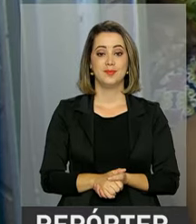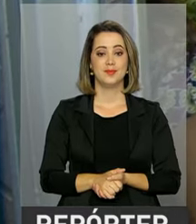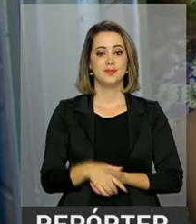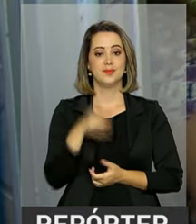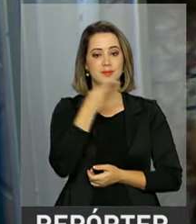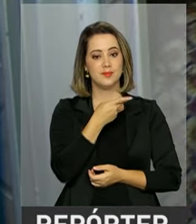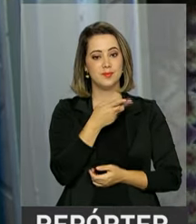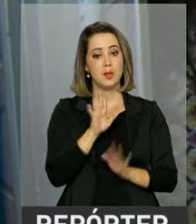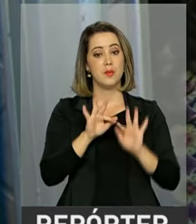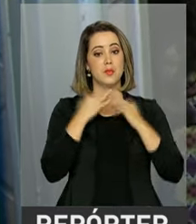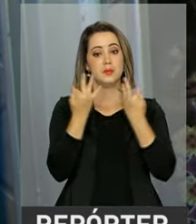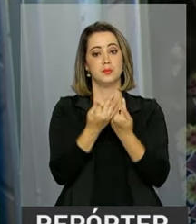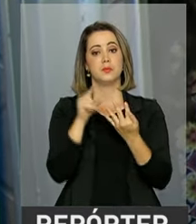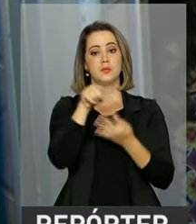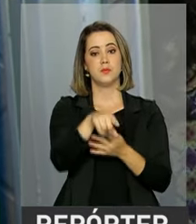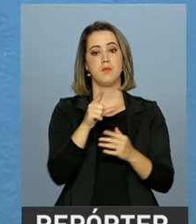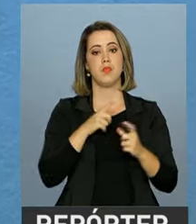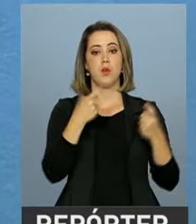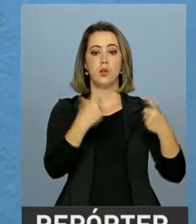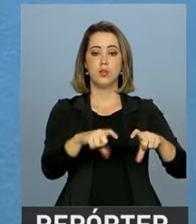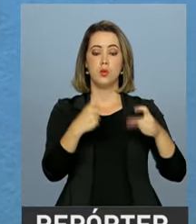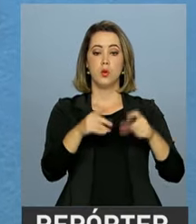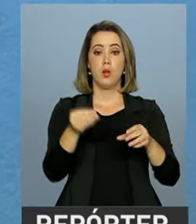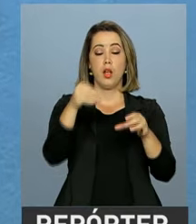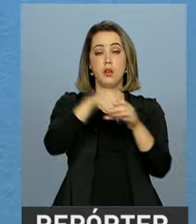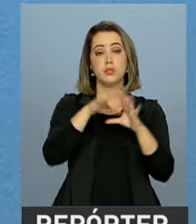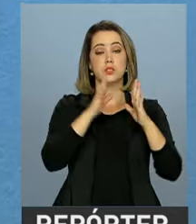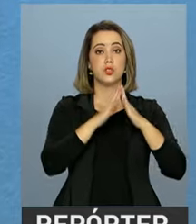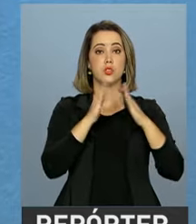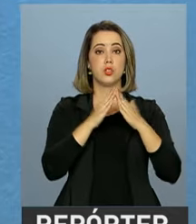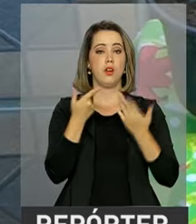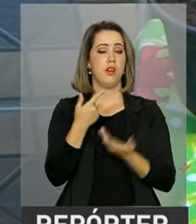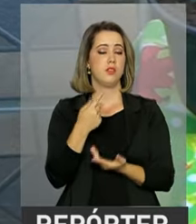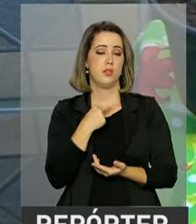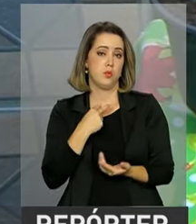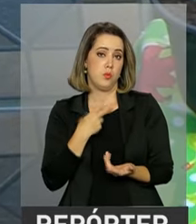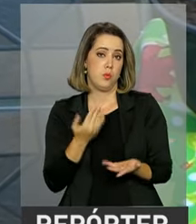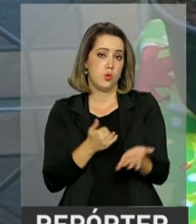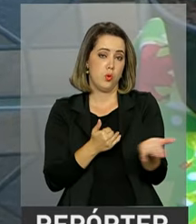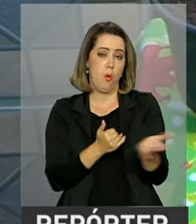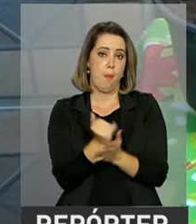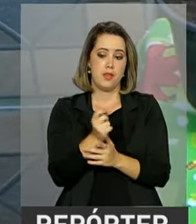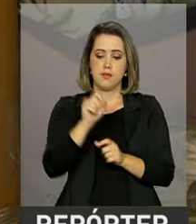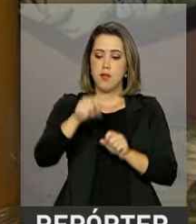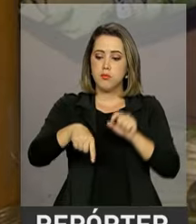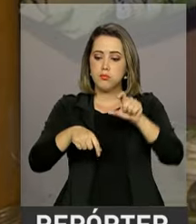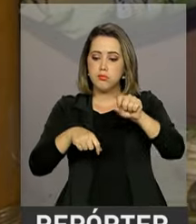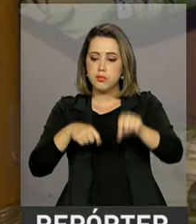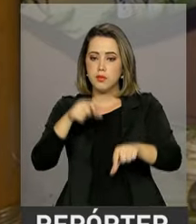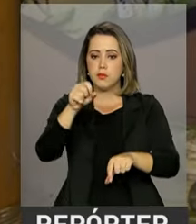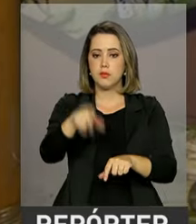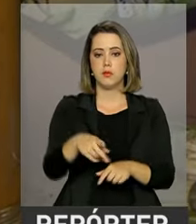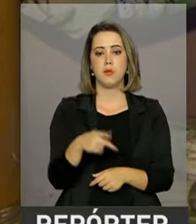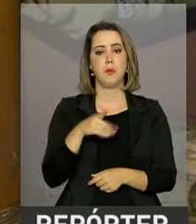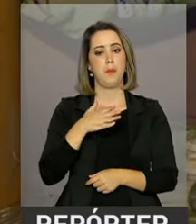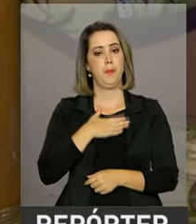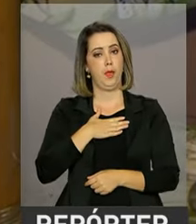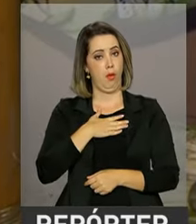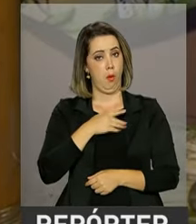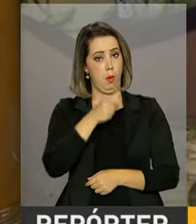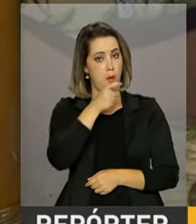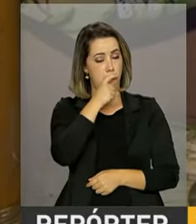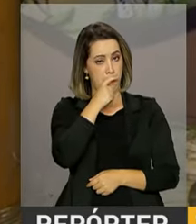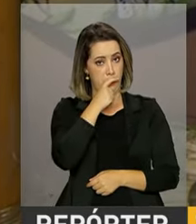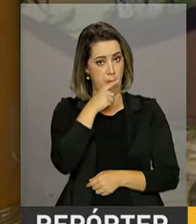Para Vanessa e sua família, o pequeno espaço dentro de casa não foi impedimento para que começassem a plantar. Meu pai, né, ficou com